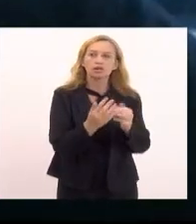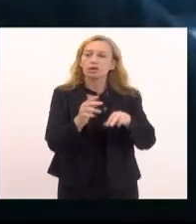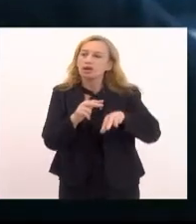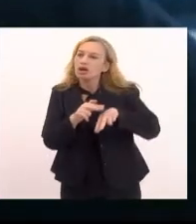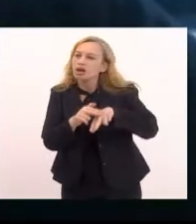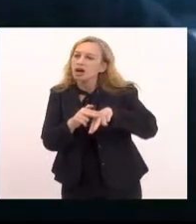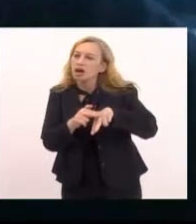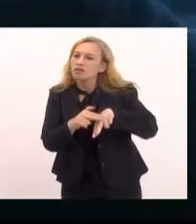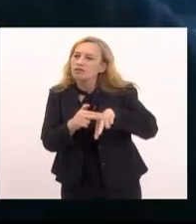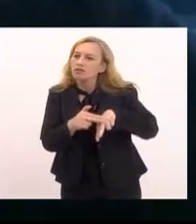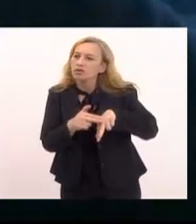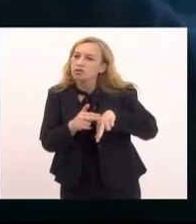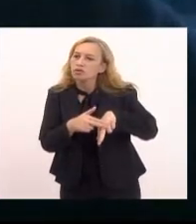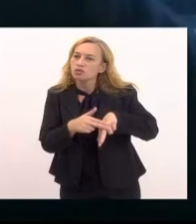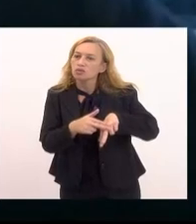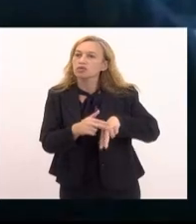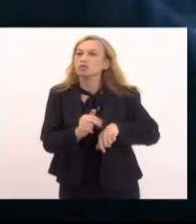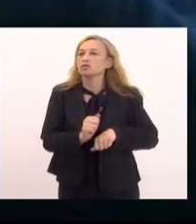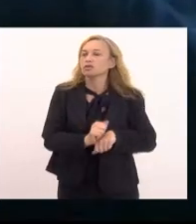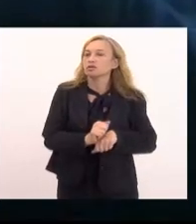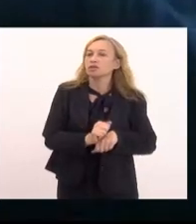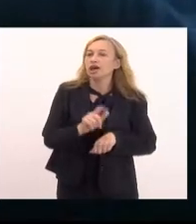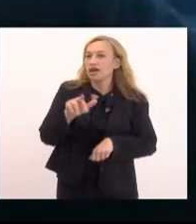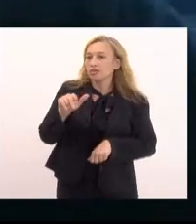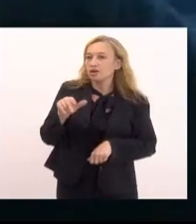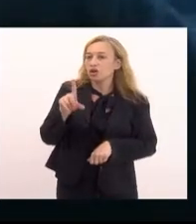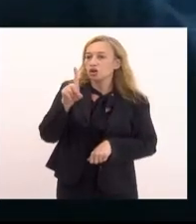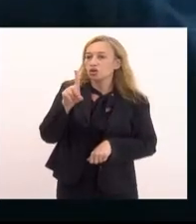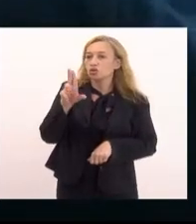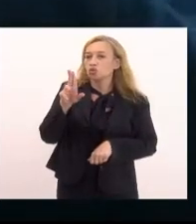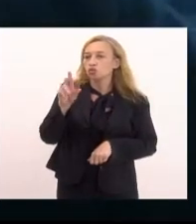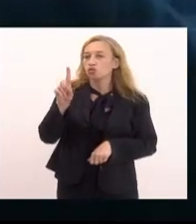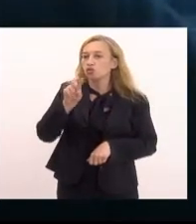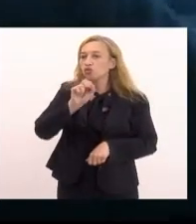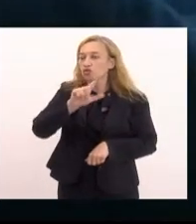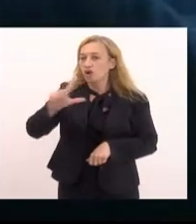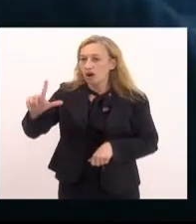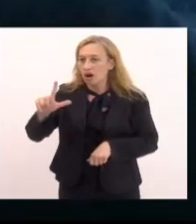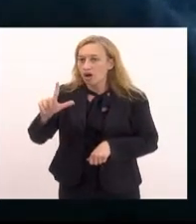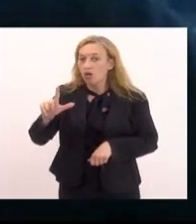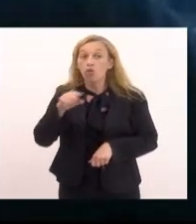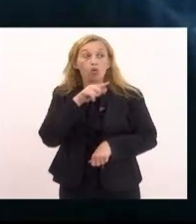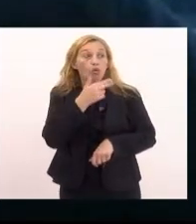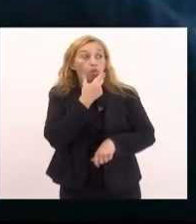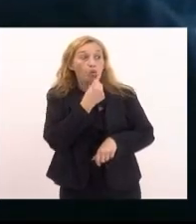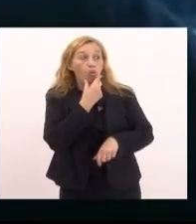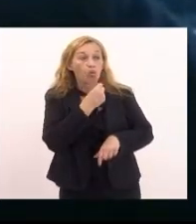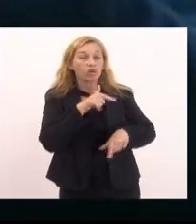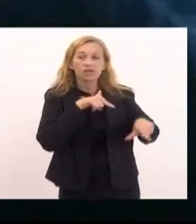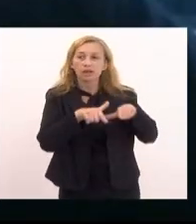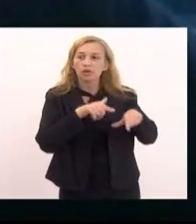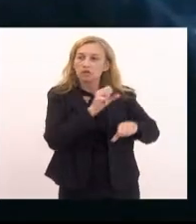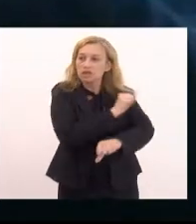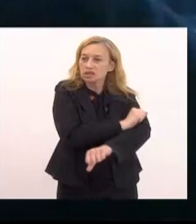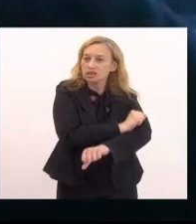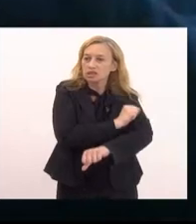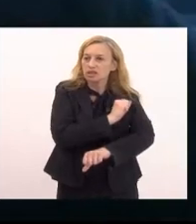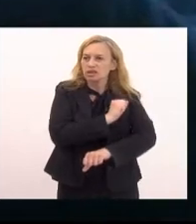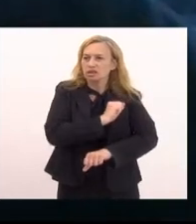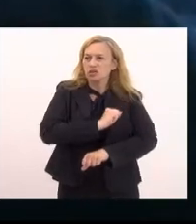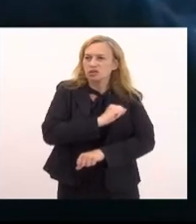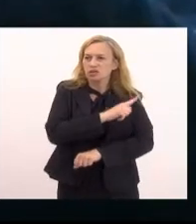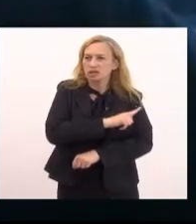irmã do Durval, aquele trabalhador de São Gonçalo que foi assassinado por